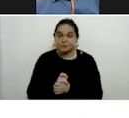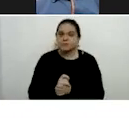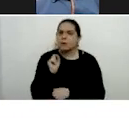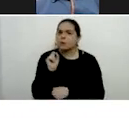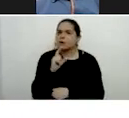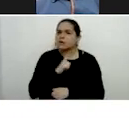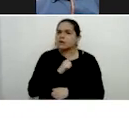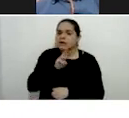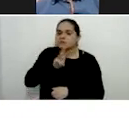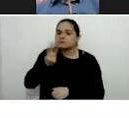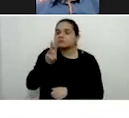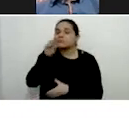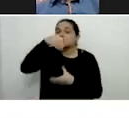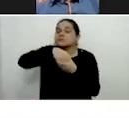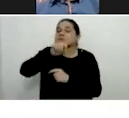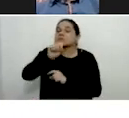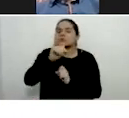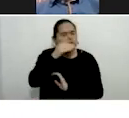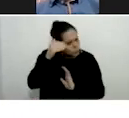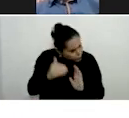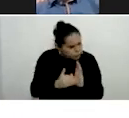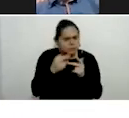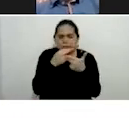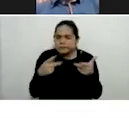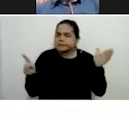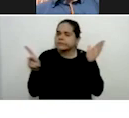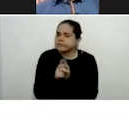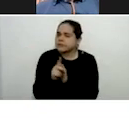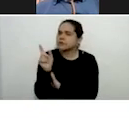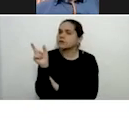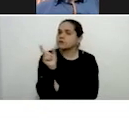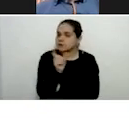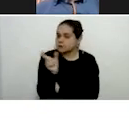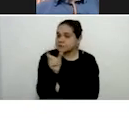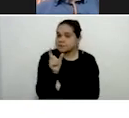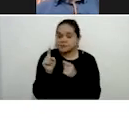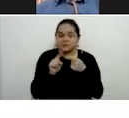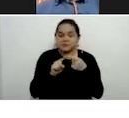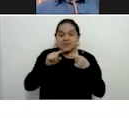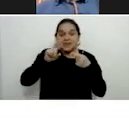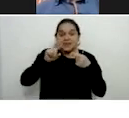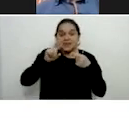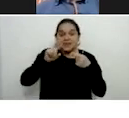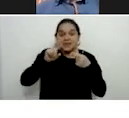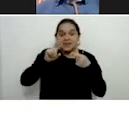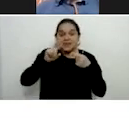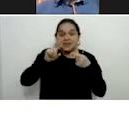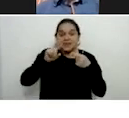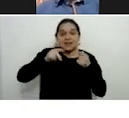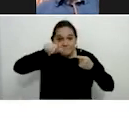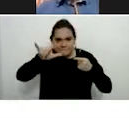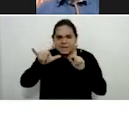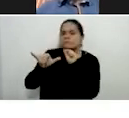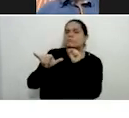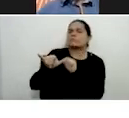cartão. A gente vai ter aqui, primeiro, essa parte aqui do SMC Pay, reforçando o que é o SMC